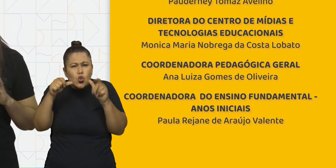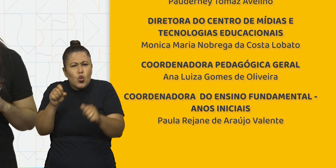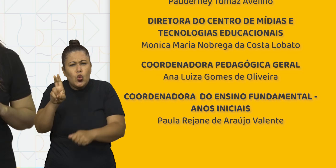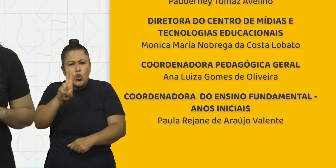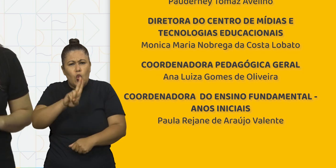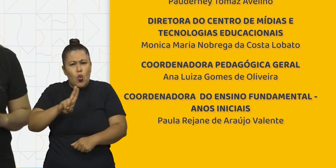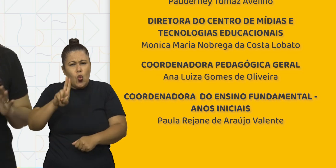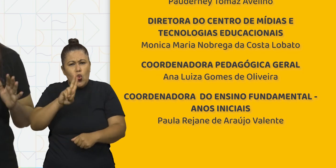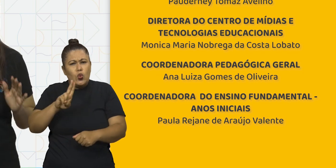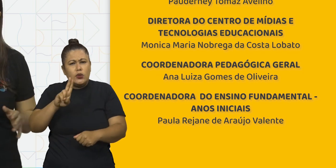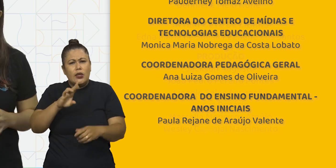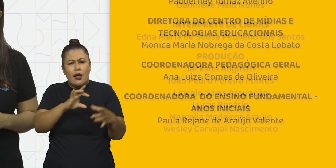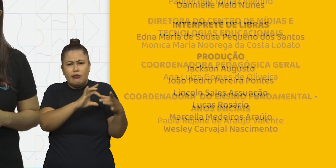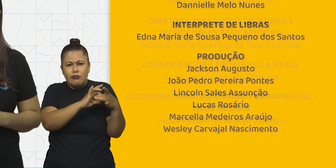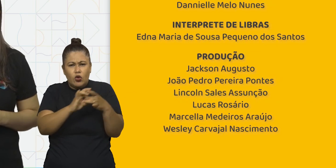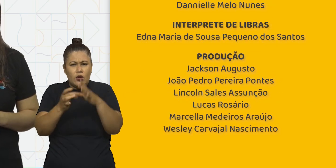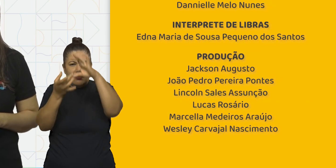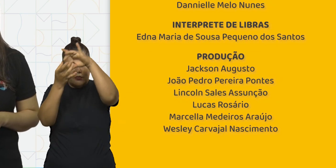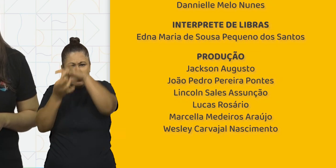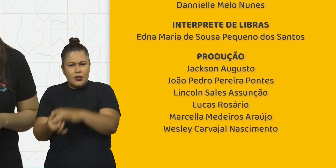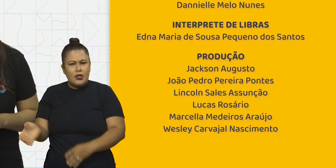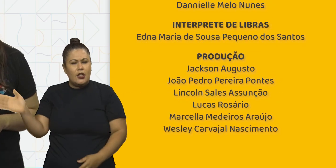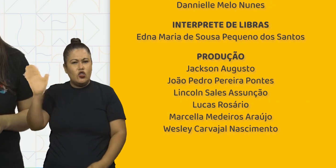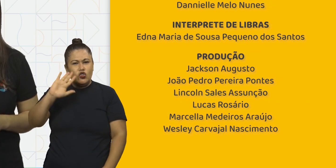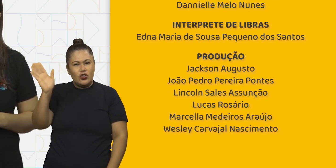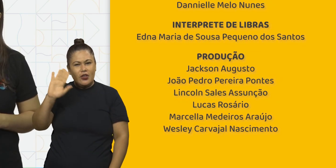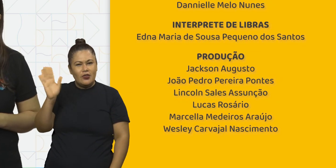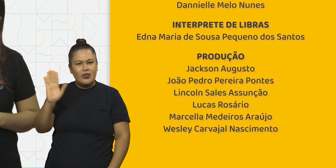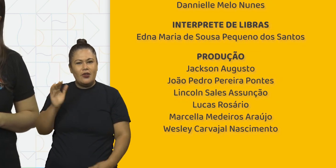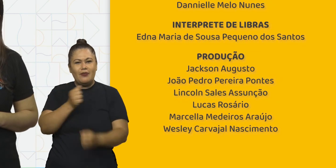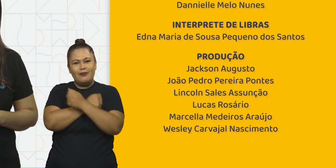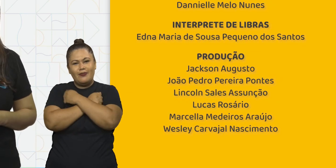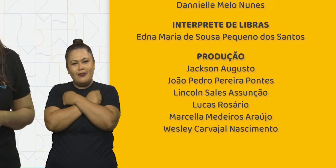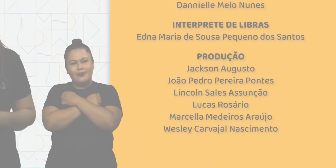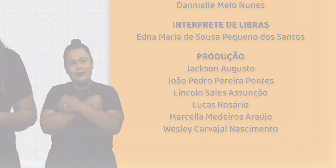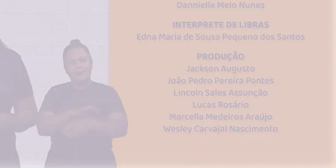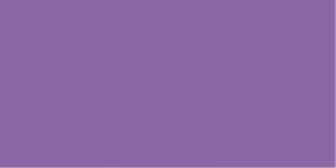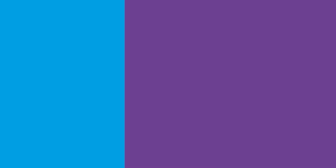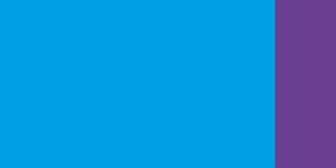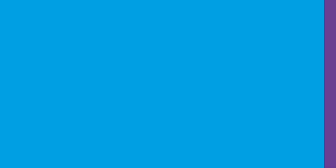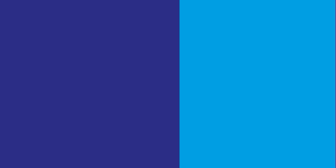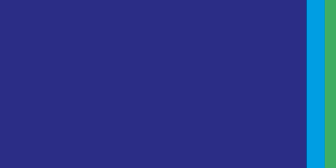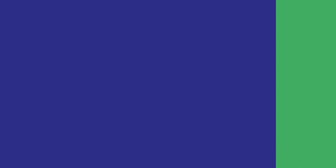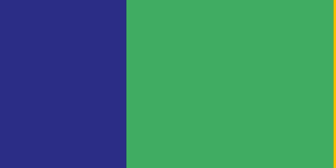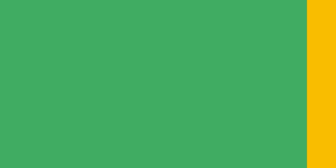sobre correção e revisão de textos. Tchau, tchau e um grande abraço!